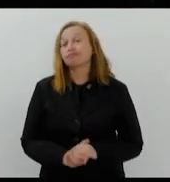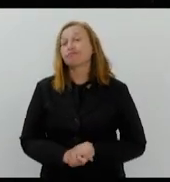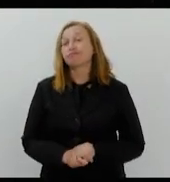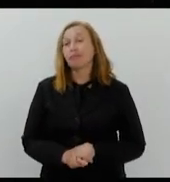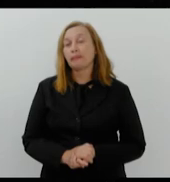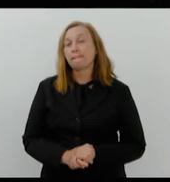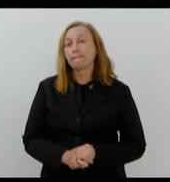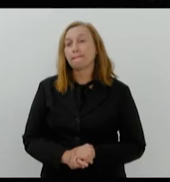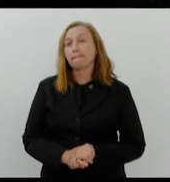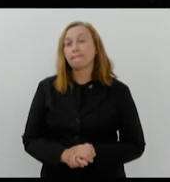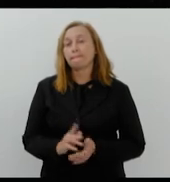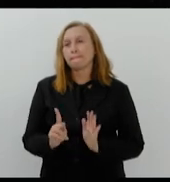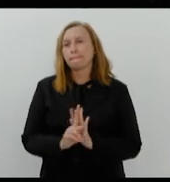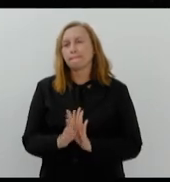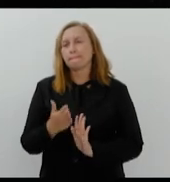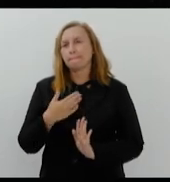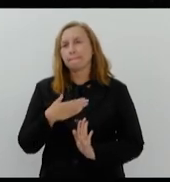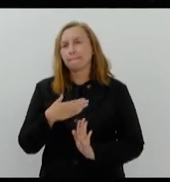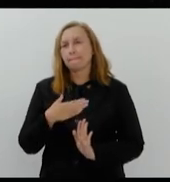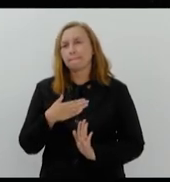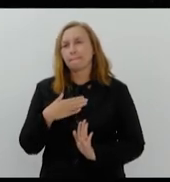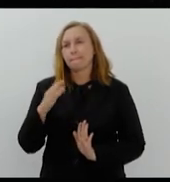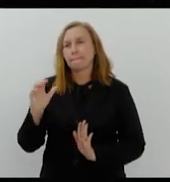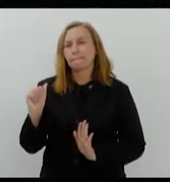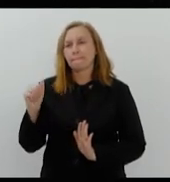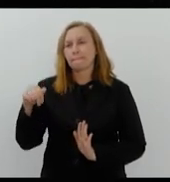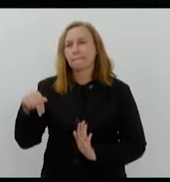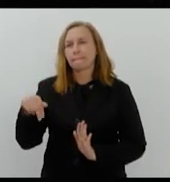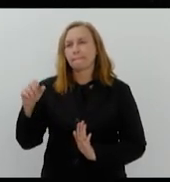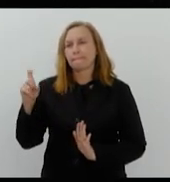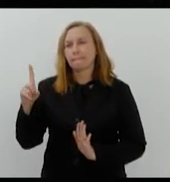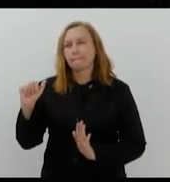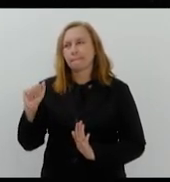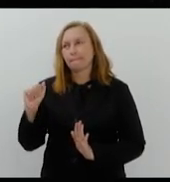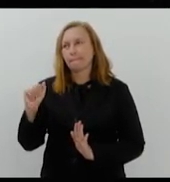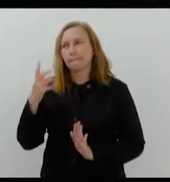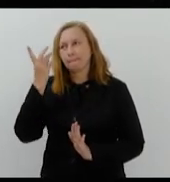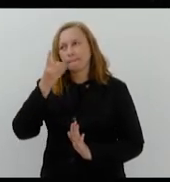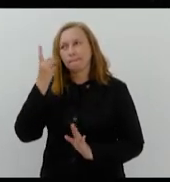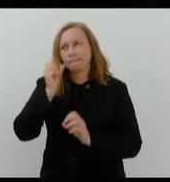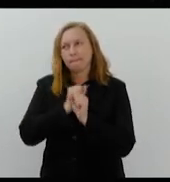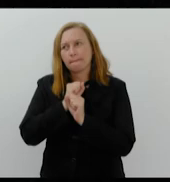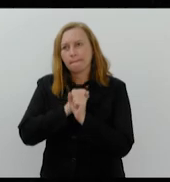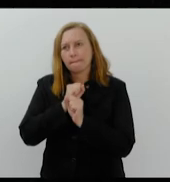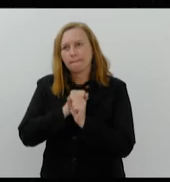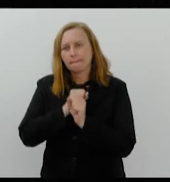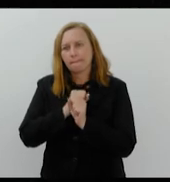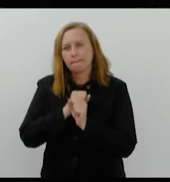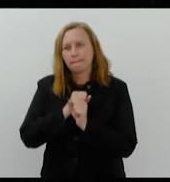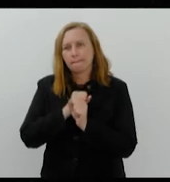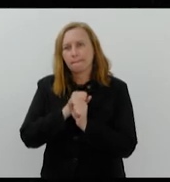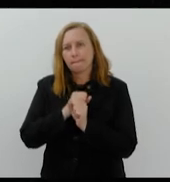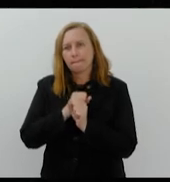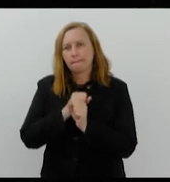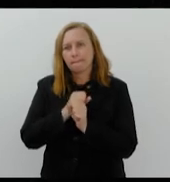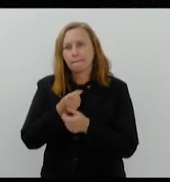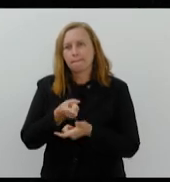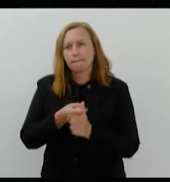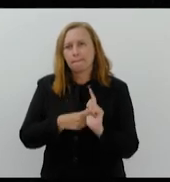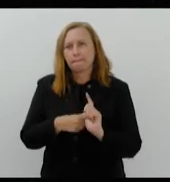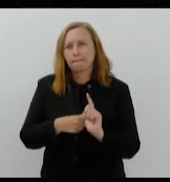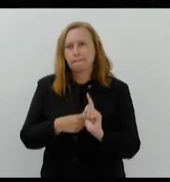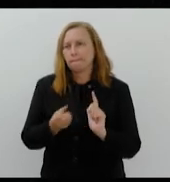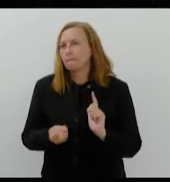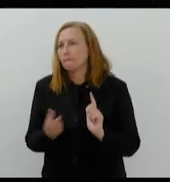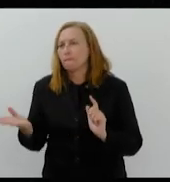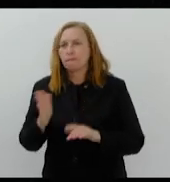Tem um projeto meu com o Canela, tem anos de definição de devedor quanto